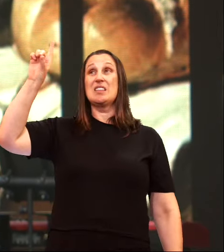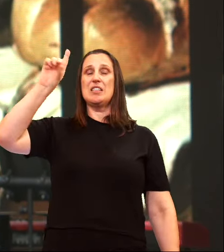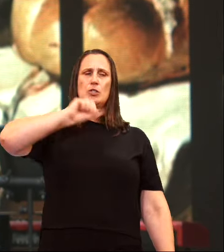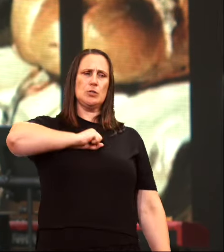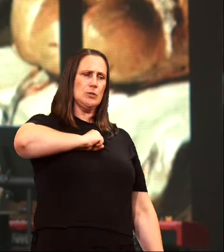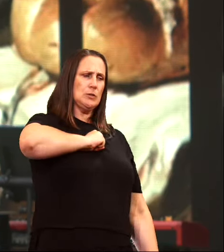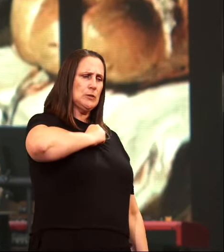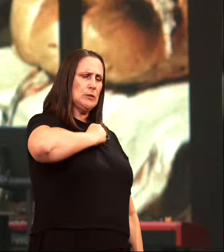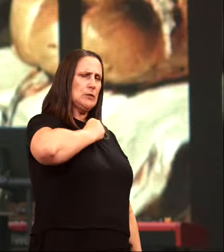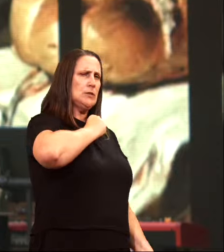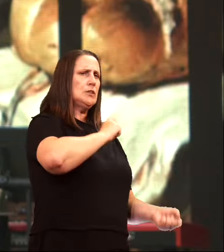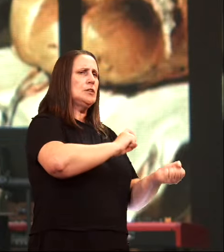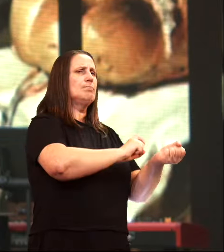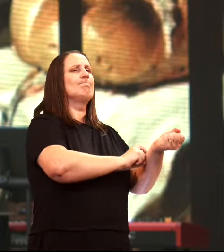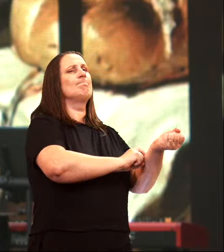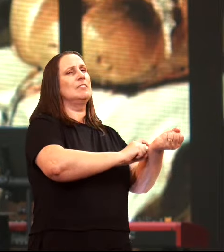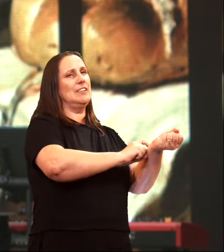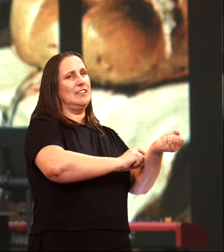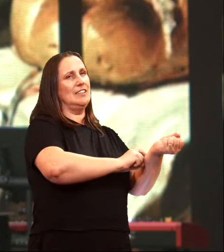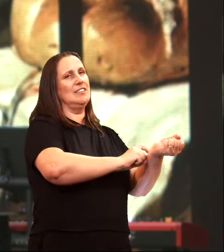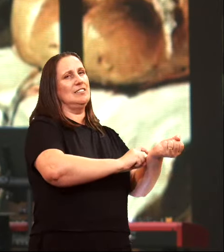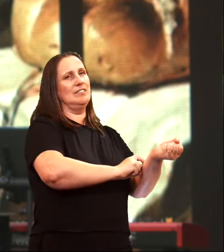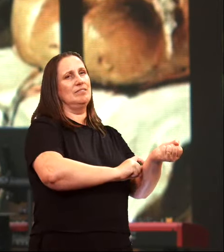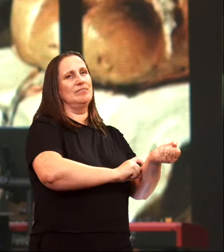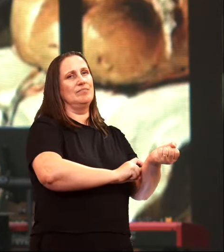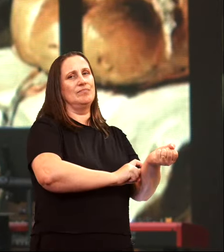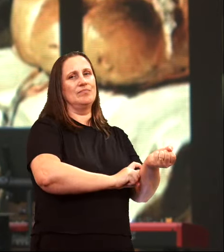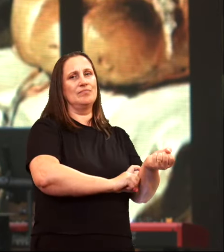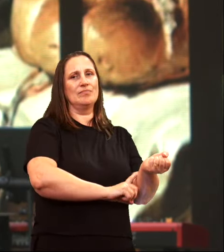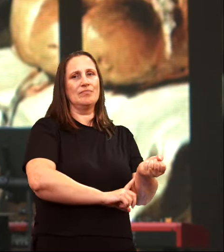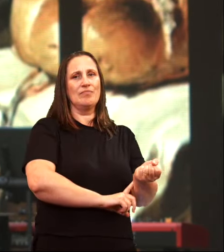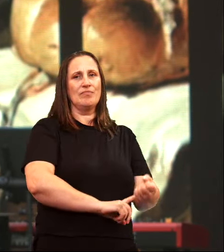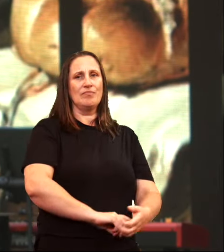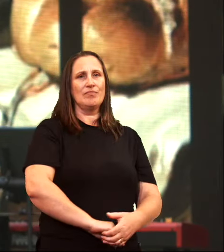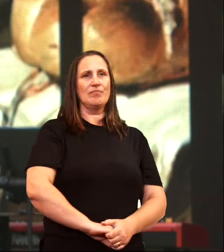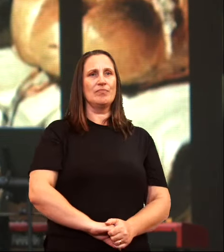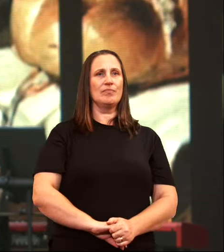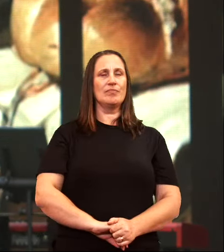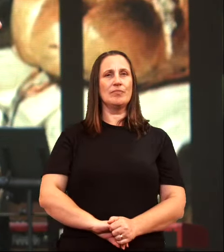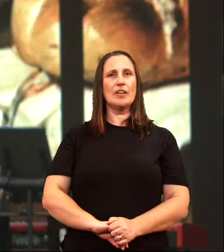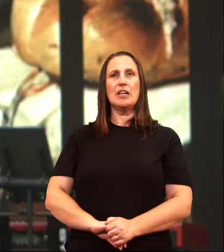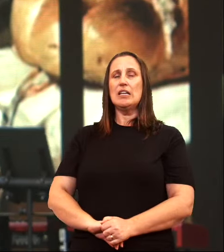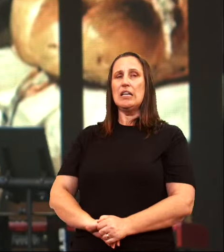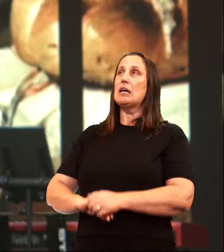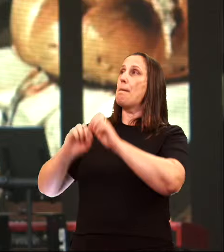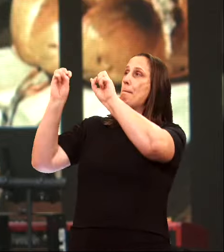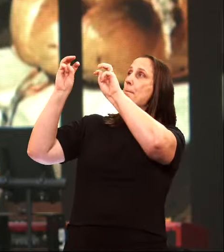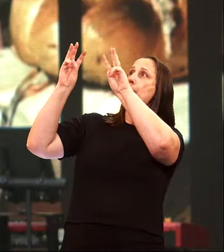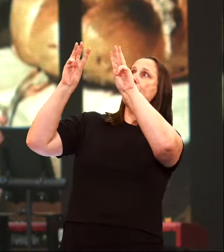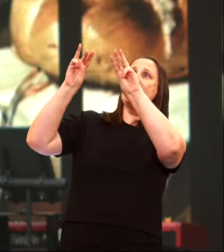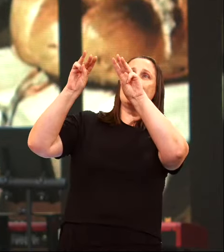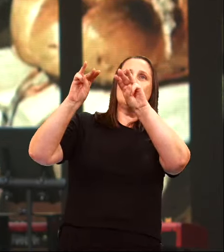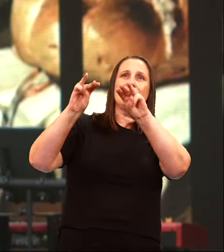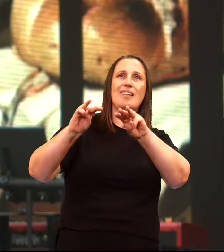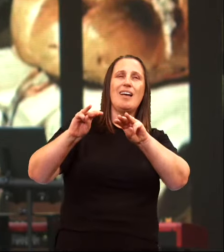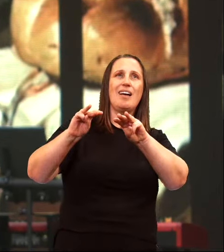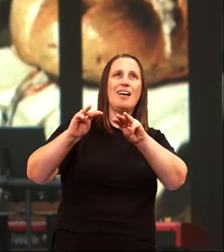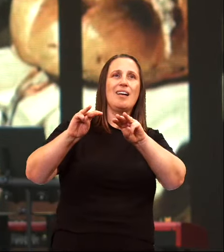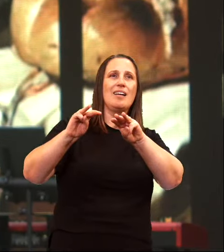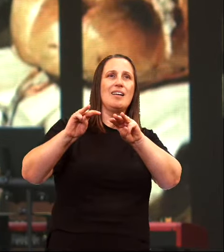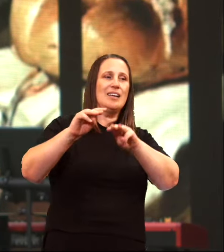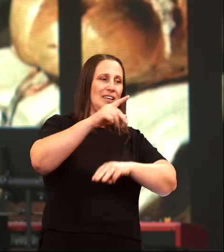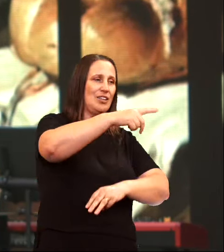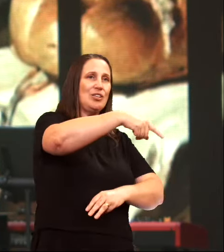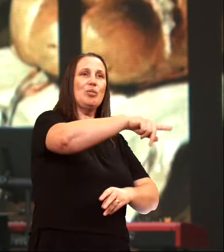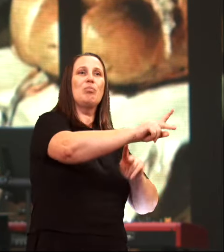Isso irrita demais. Deus fez pão, caiu do céu, comida caiu do céu, eles estavam reclamando. Pra você